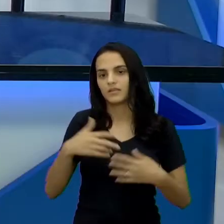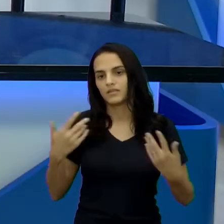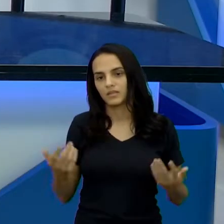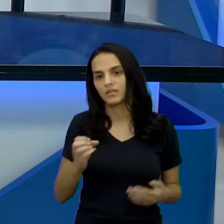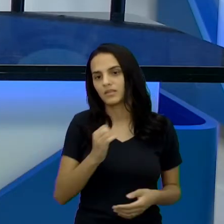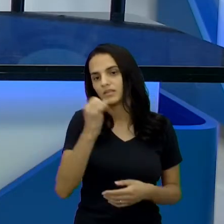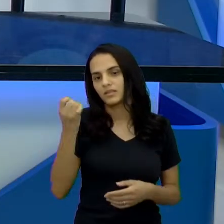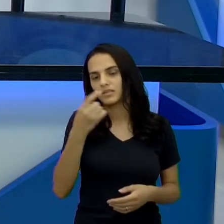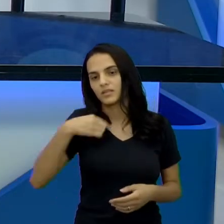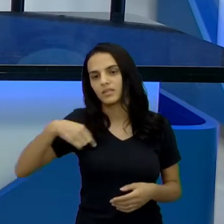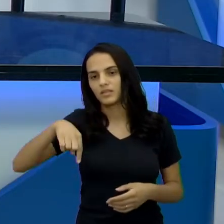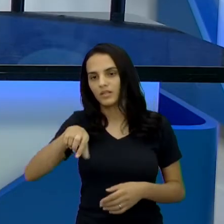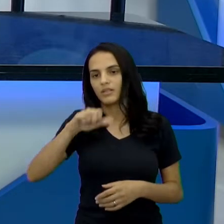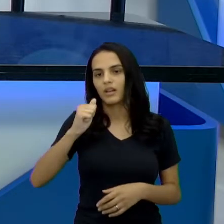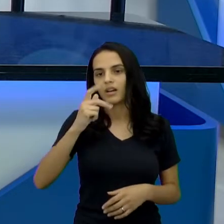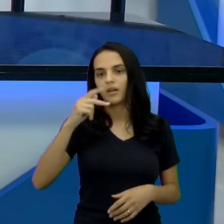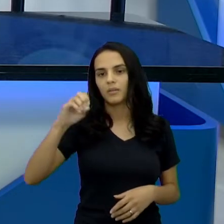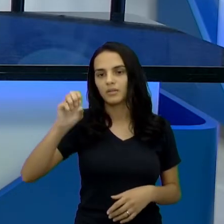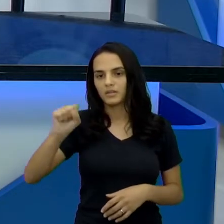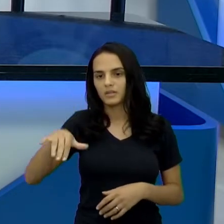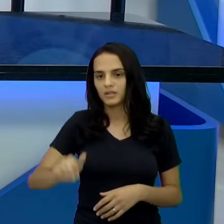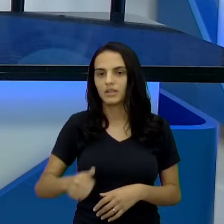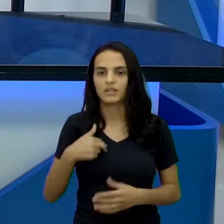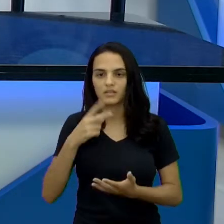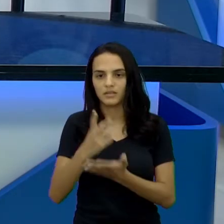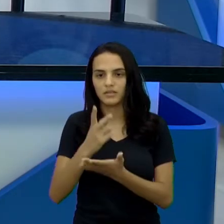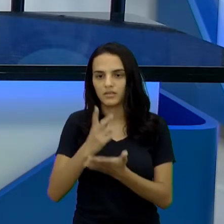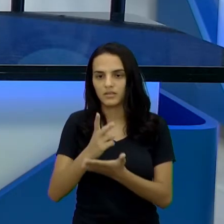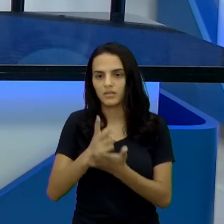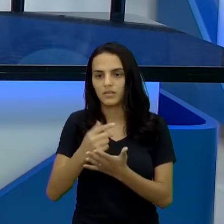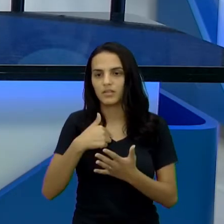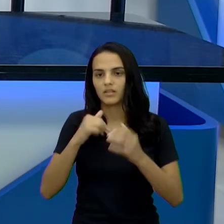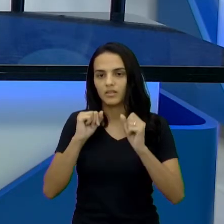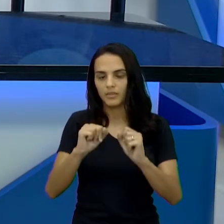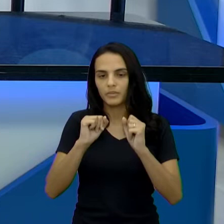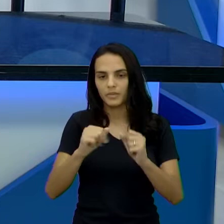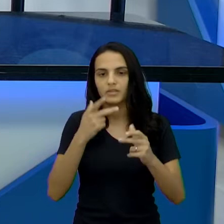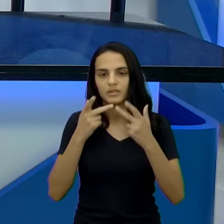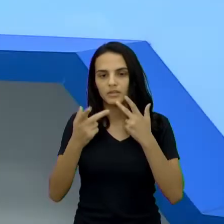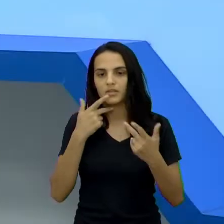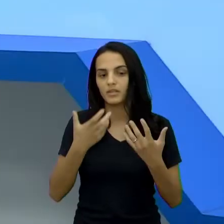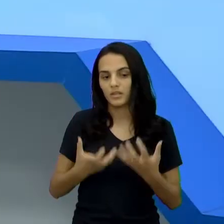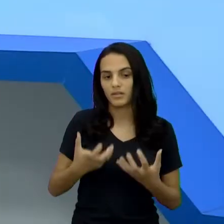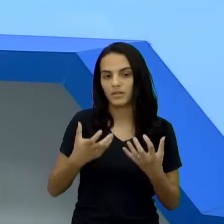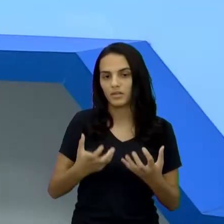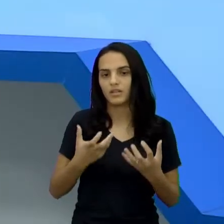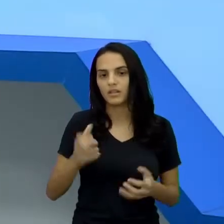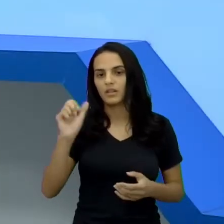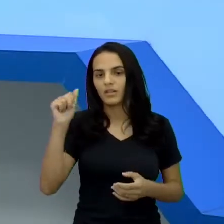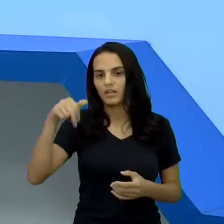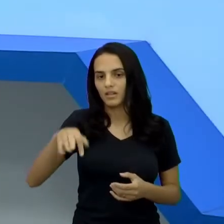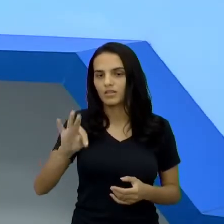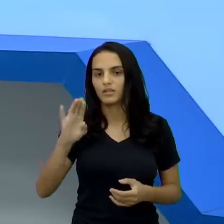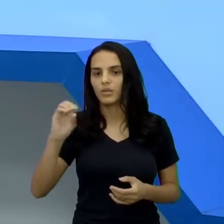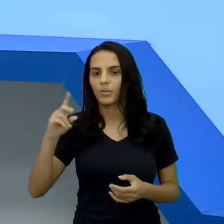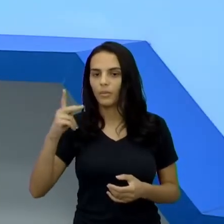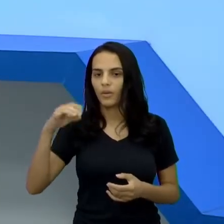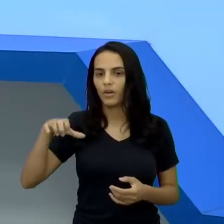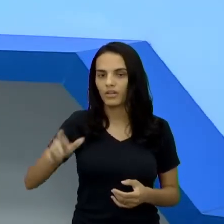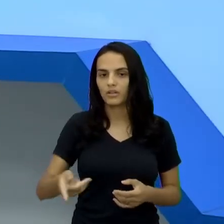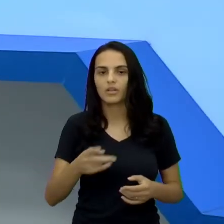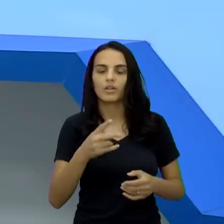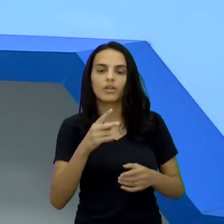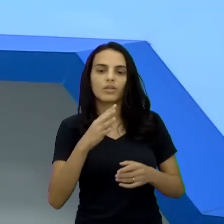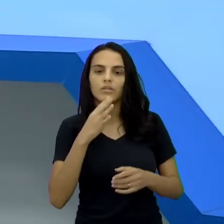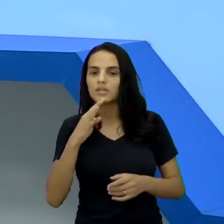500. Mas vamos levar para uma eternidade e o que eu posso acoplar? Eu queria ser antropóloga, viver o mundo conhecendo